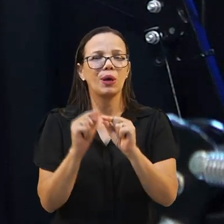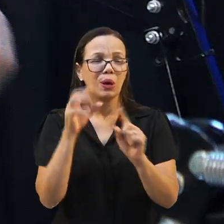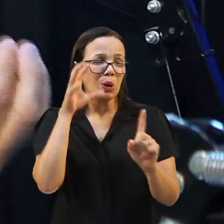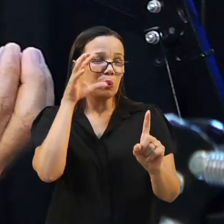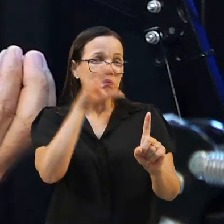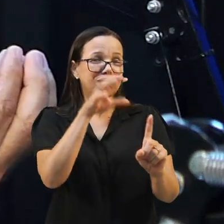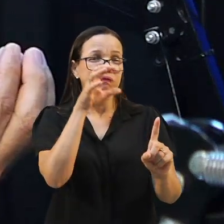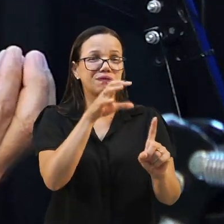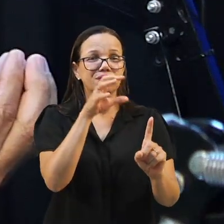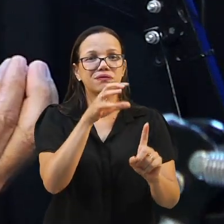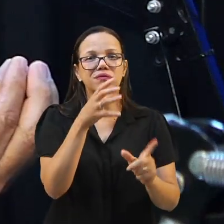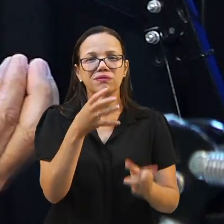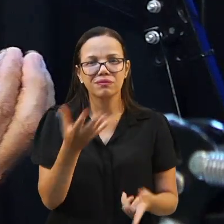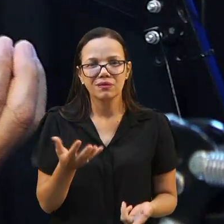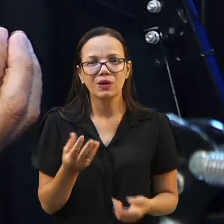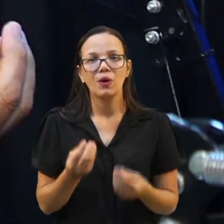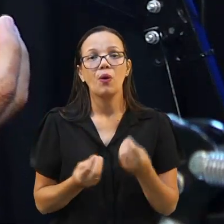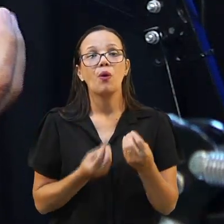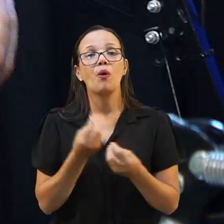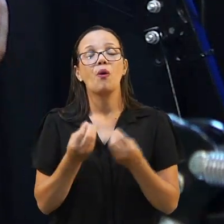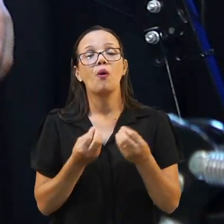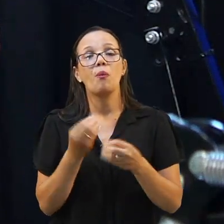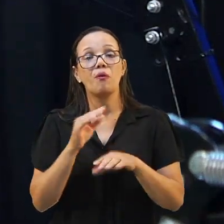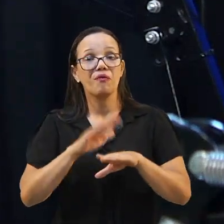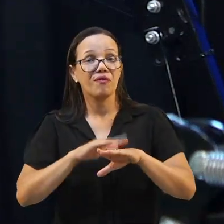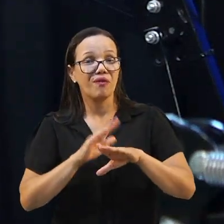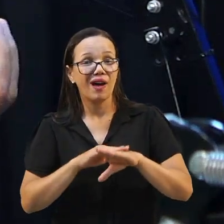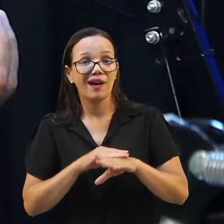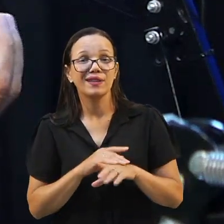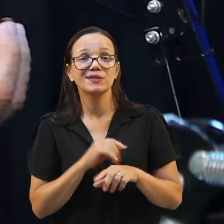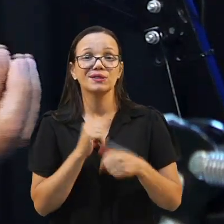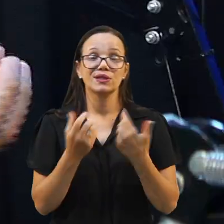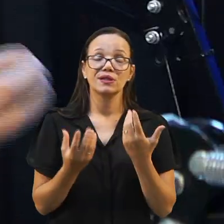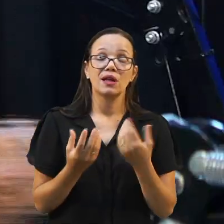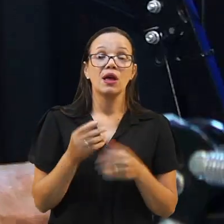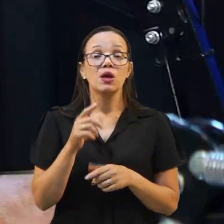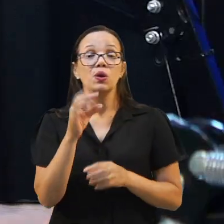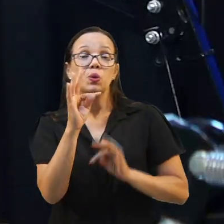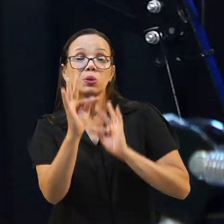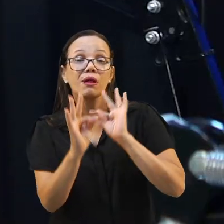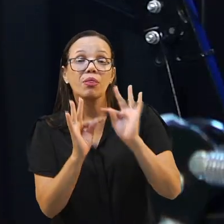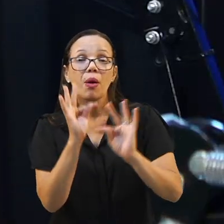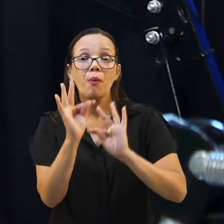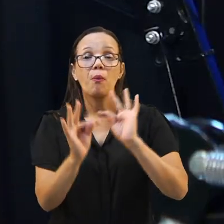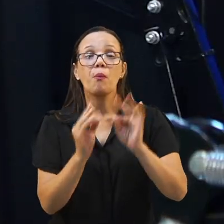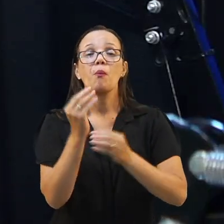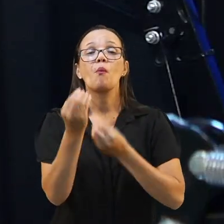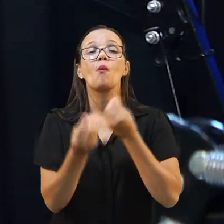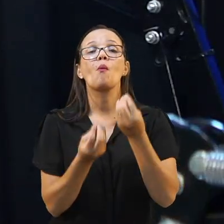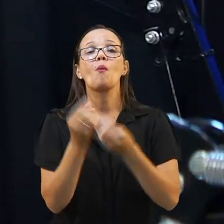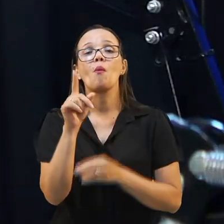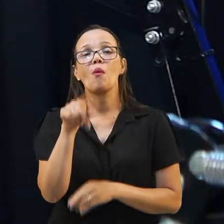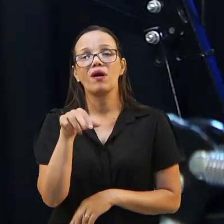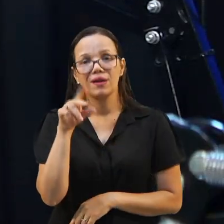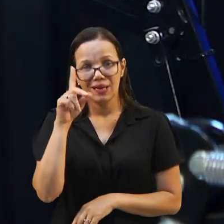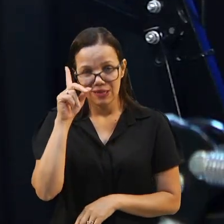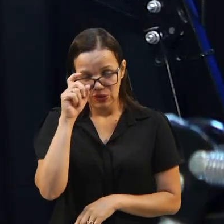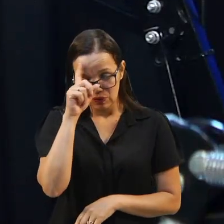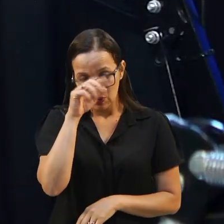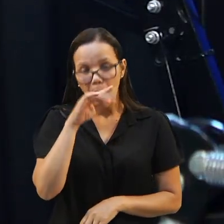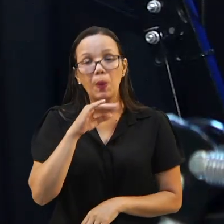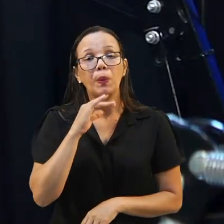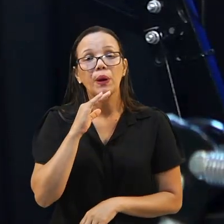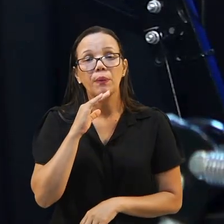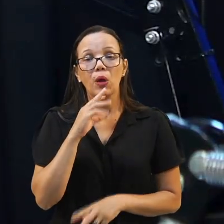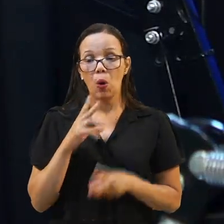impacto que o câncer provoca. E o que era o tratamento de câncer em Uberlândia, de forma precária. O tratamento de